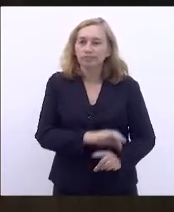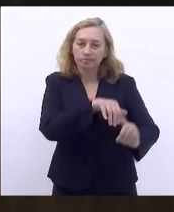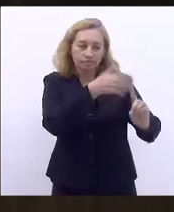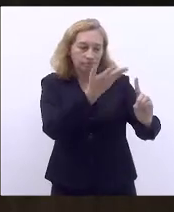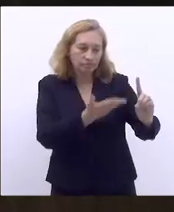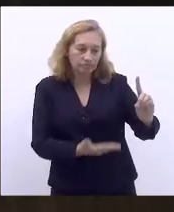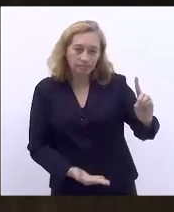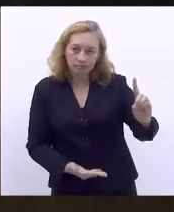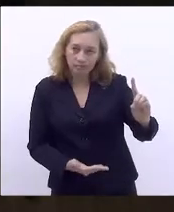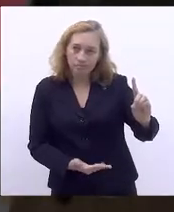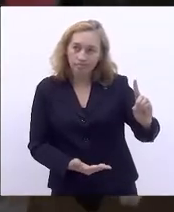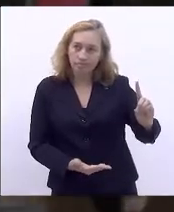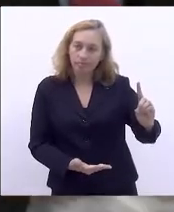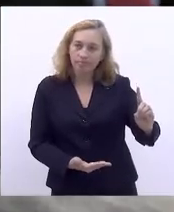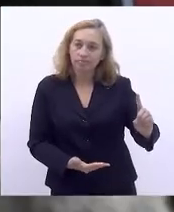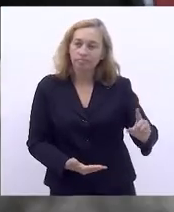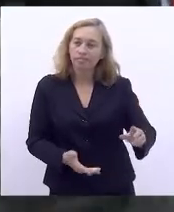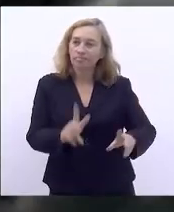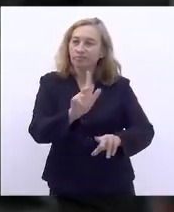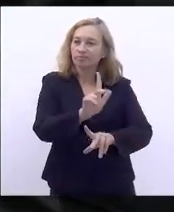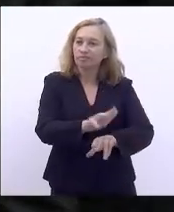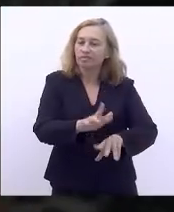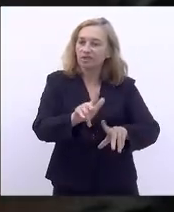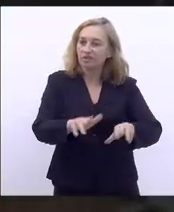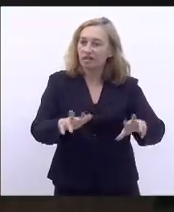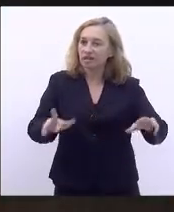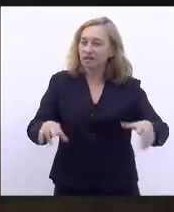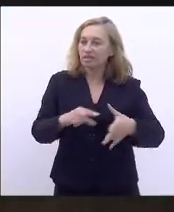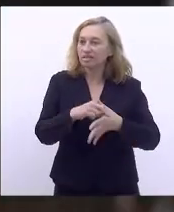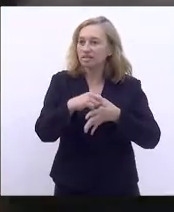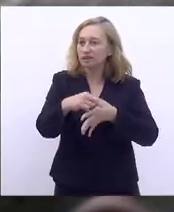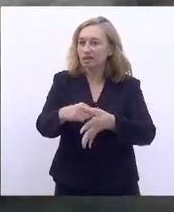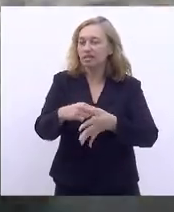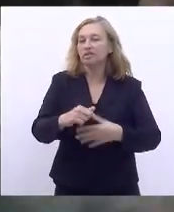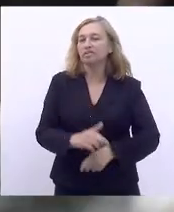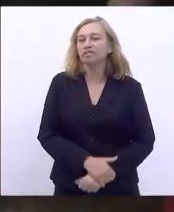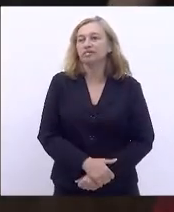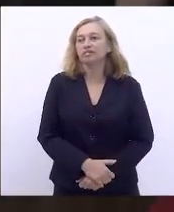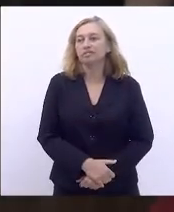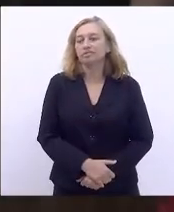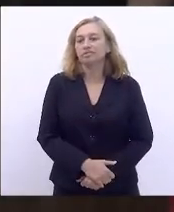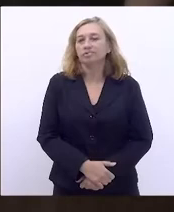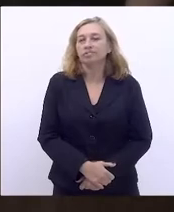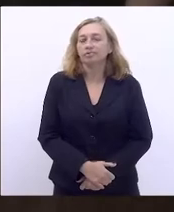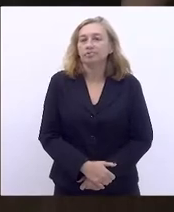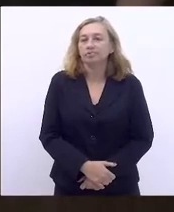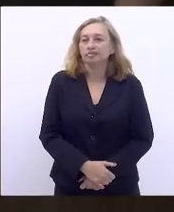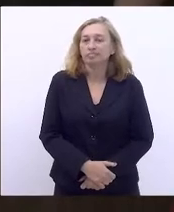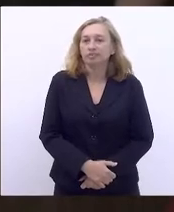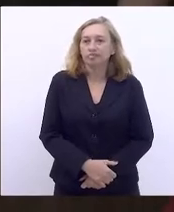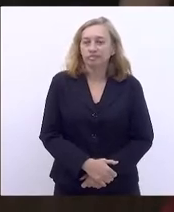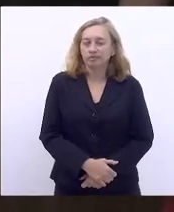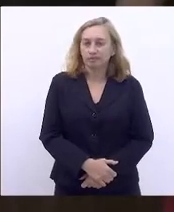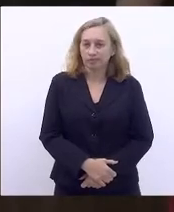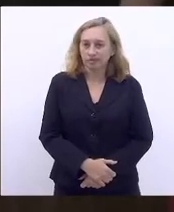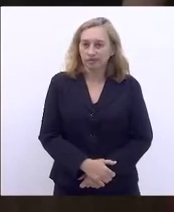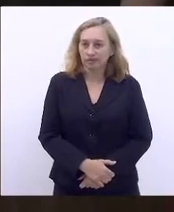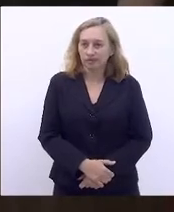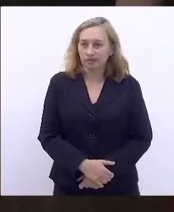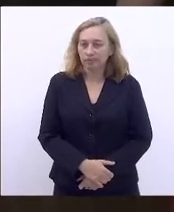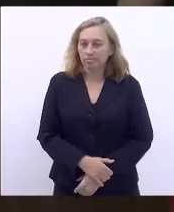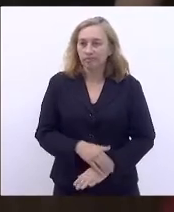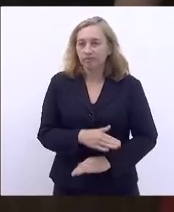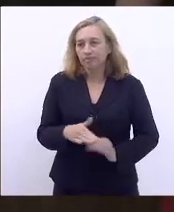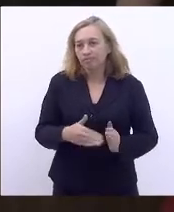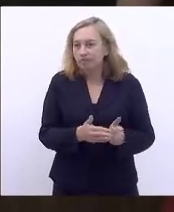homenageando os diversas lideranças que compuseram todo um